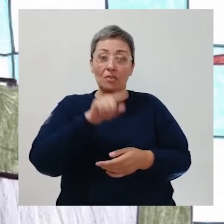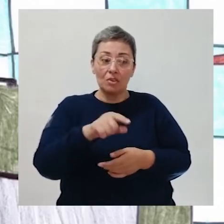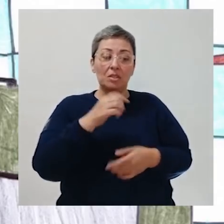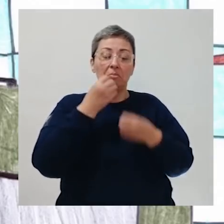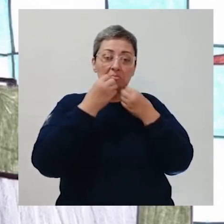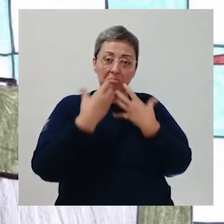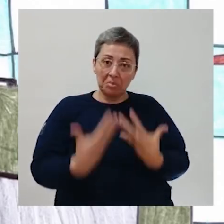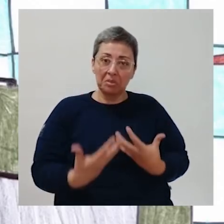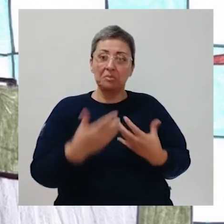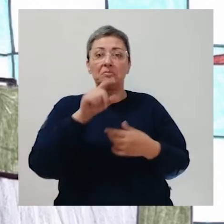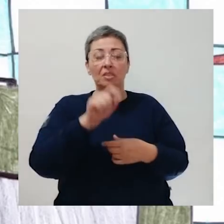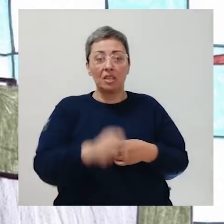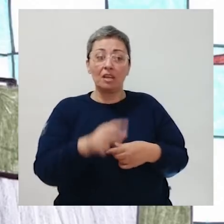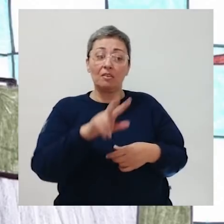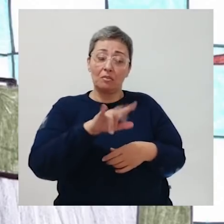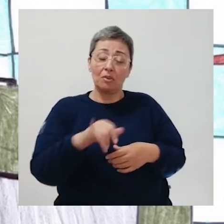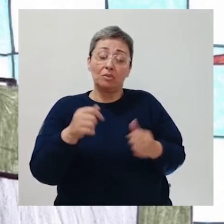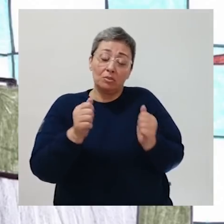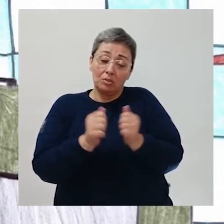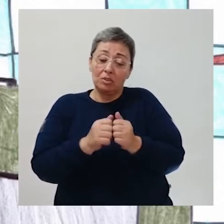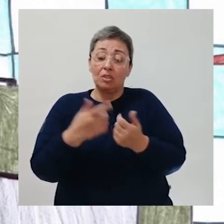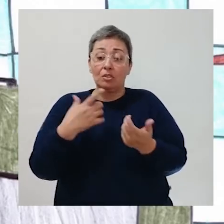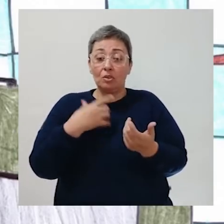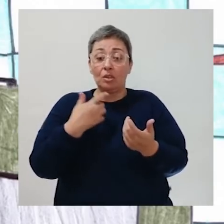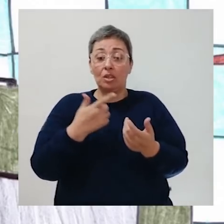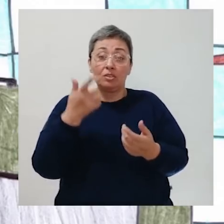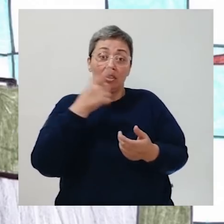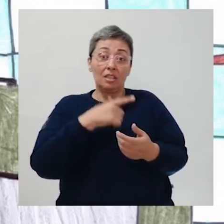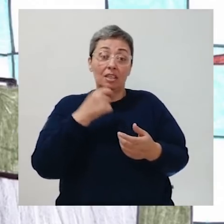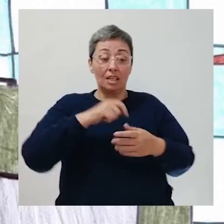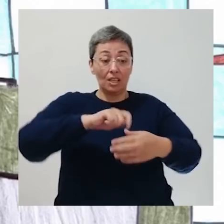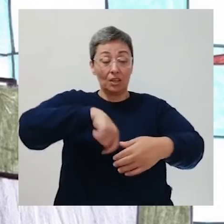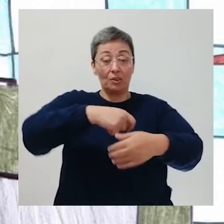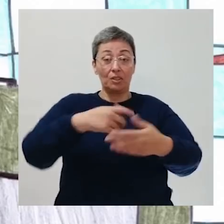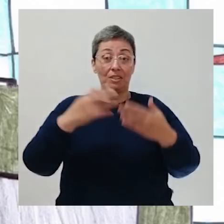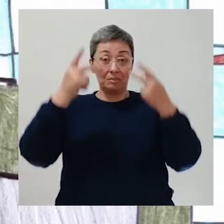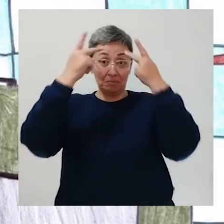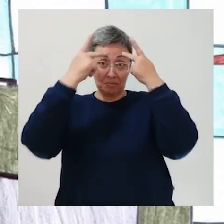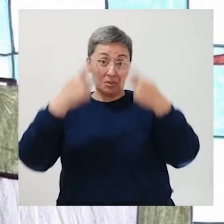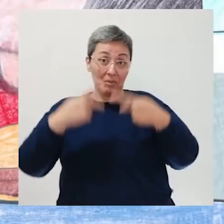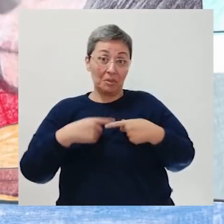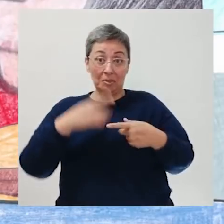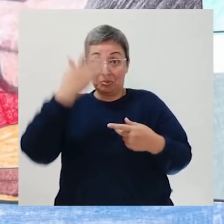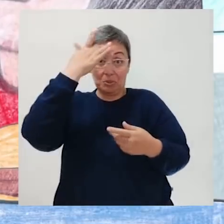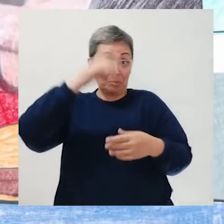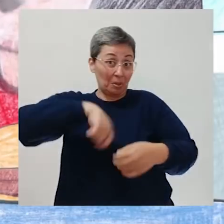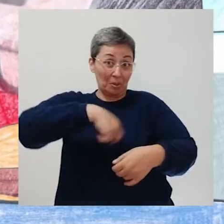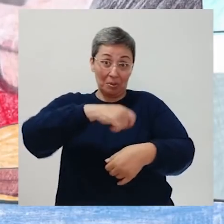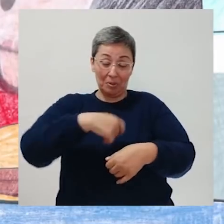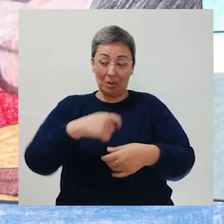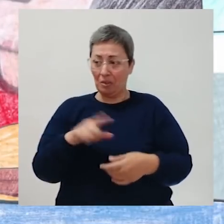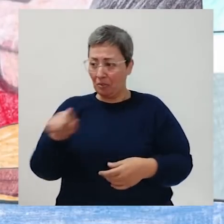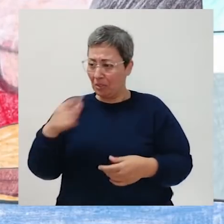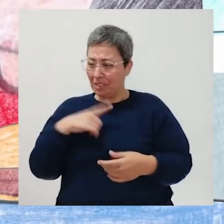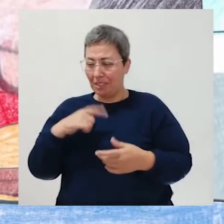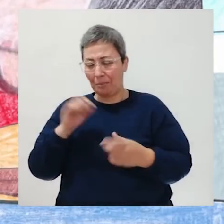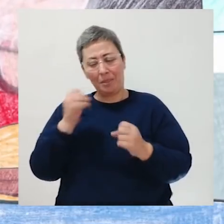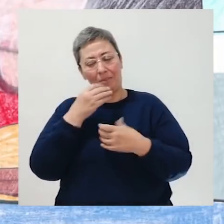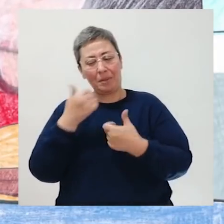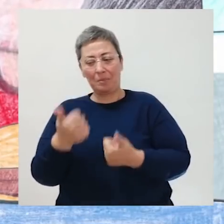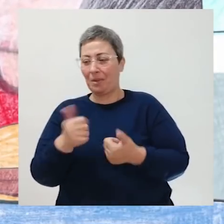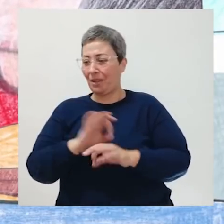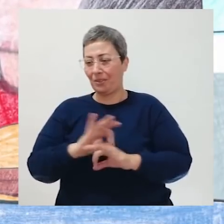saiu muito bem, e foi o que eu fiz quando ganhei uma cozinha só pra mim, sem saber cozinhar. Você também se saiu muito